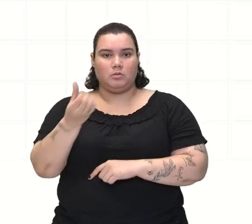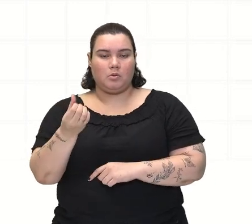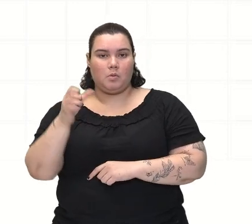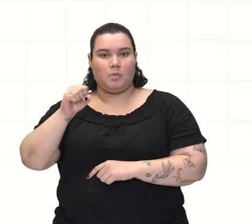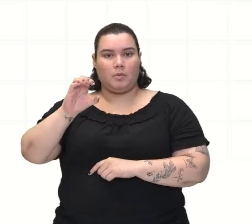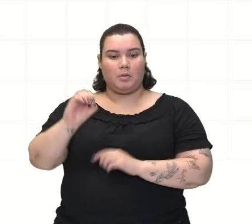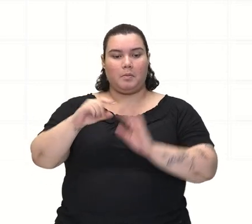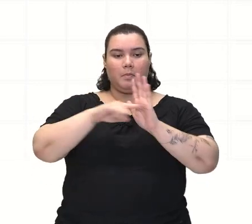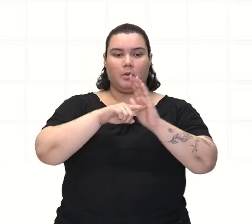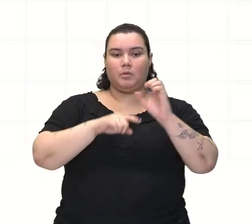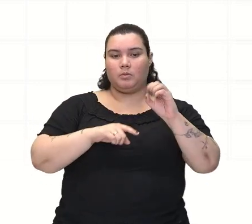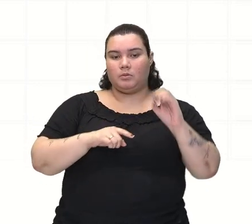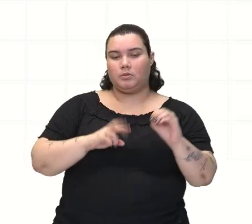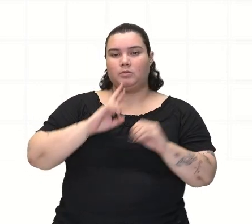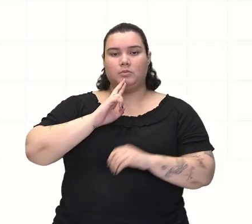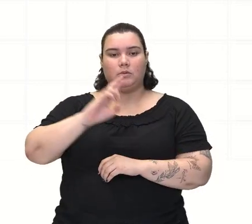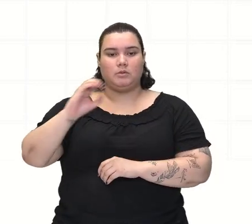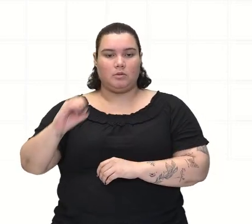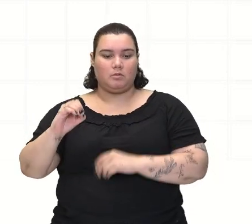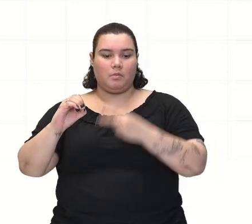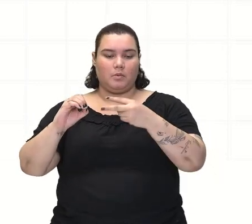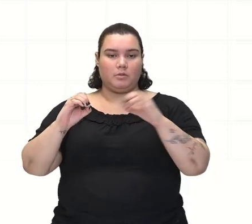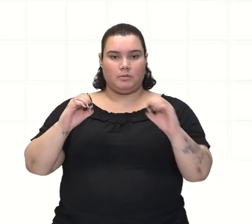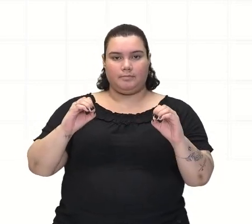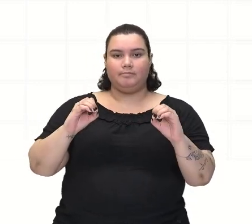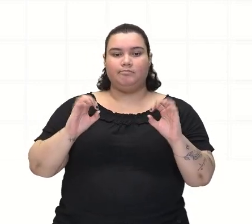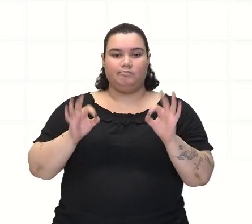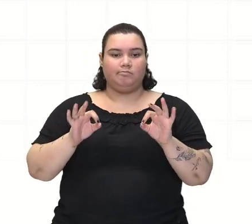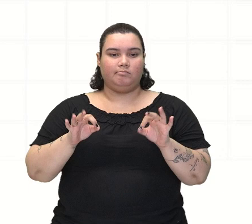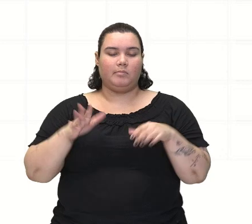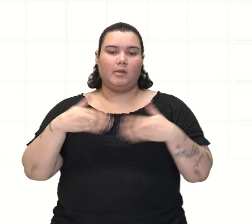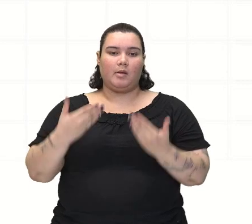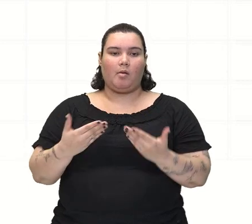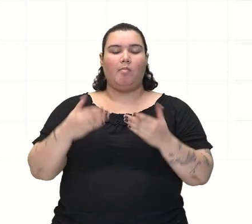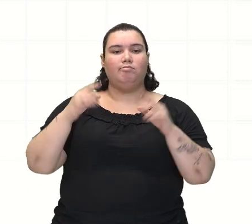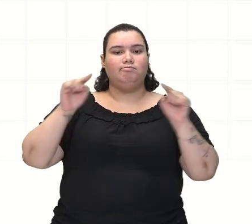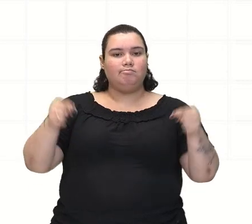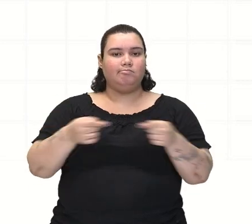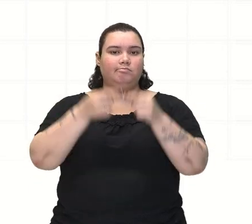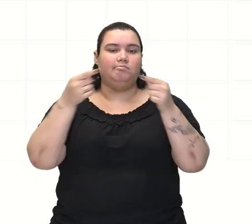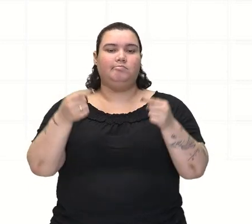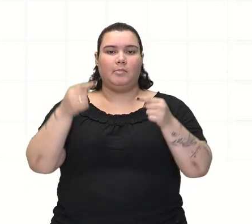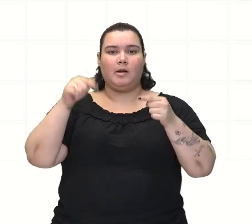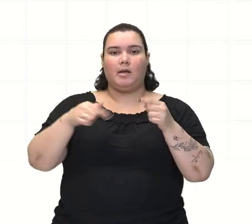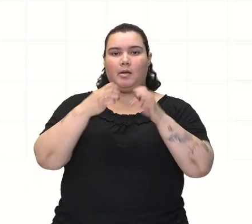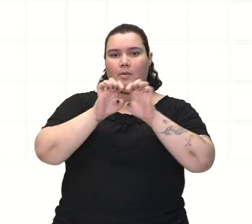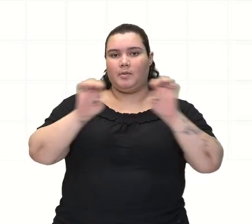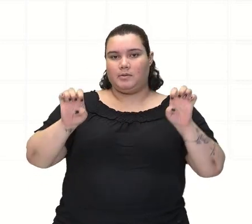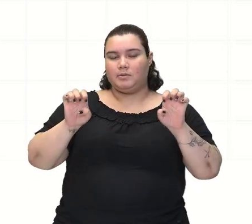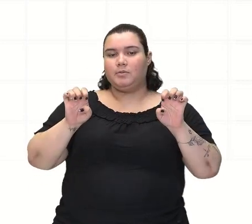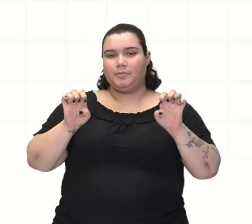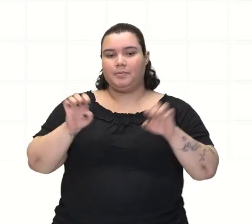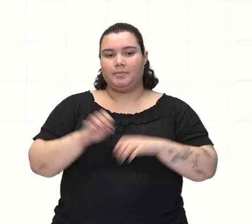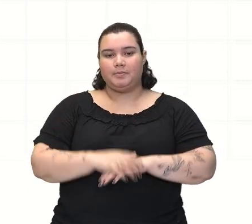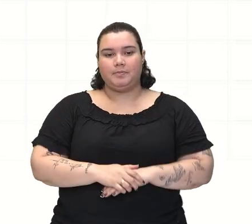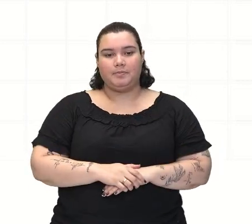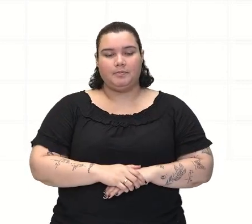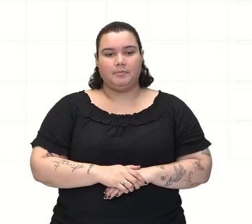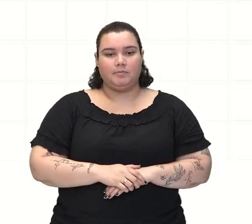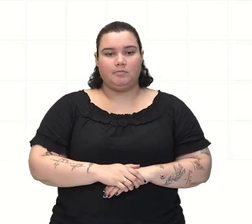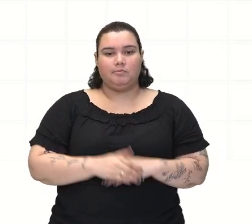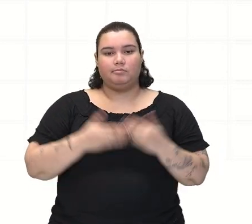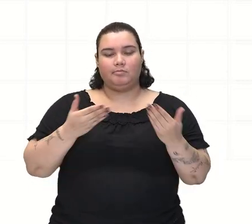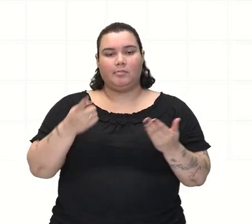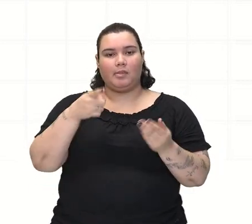80 menos 80, 0 é igual a zero. Logo, também é solução da equação e